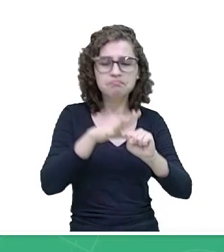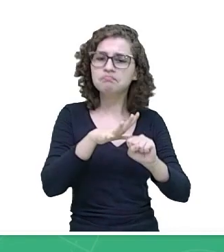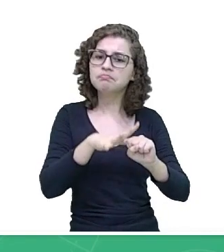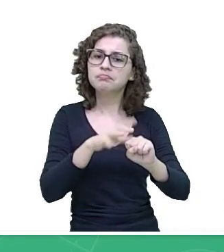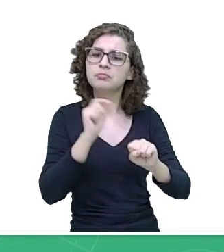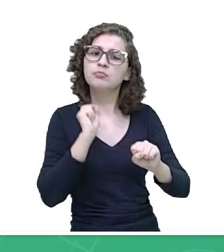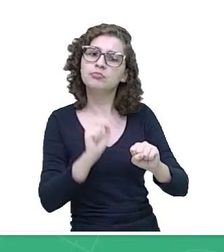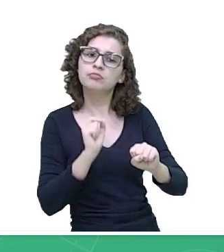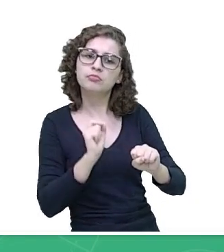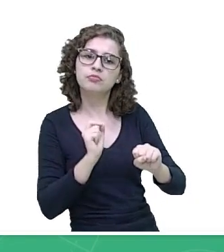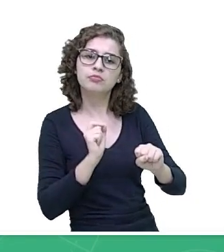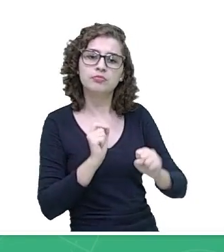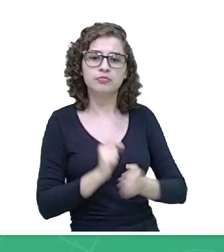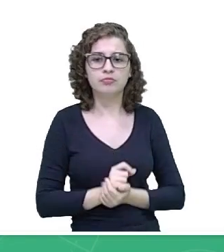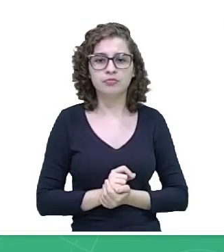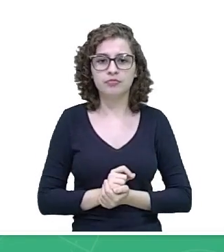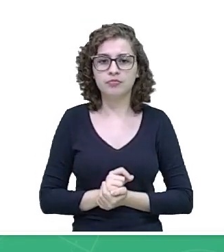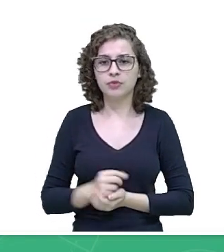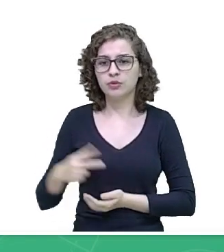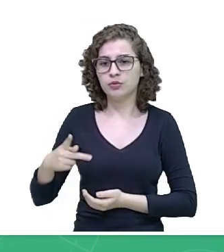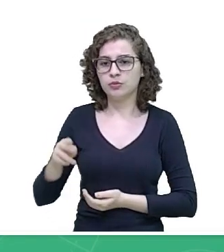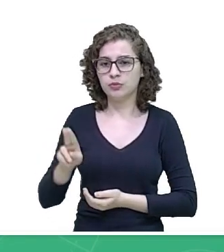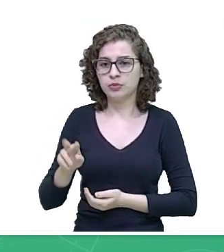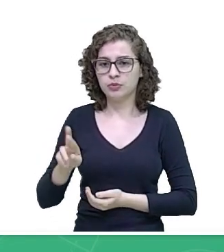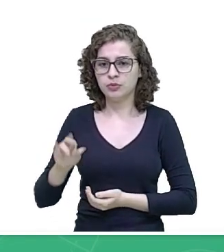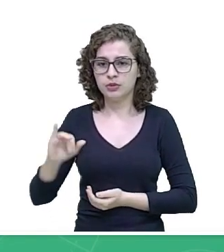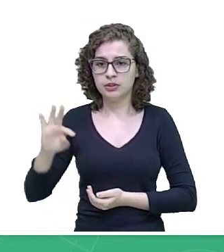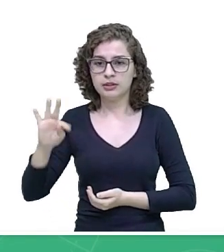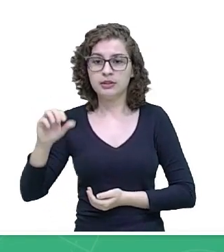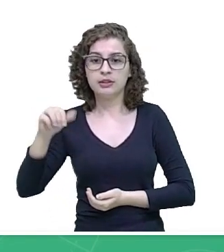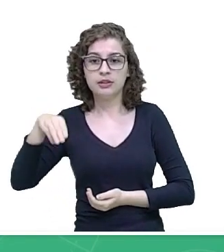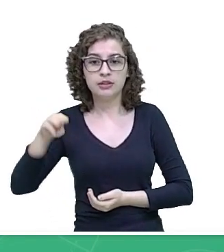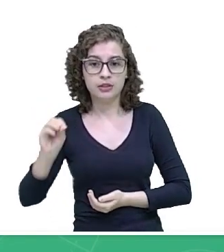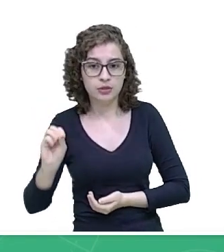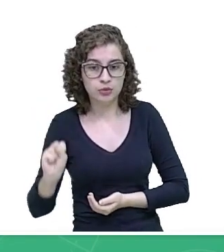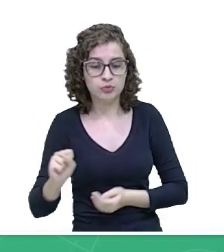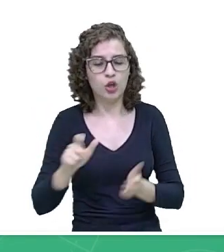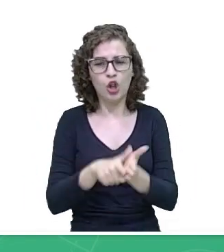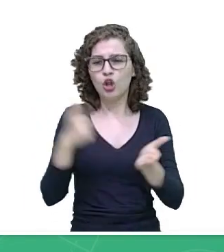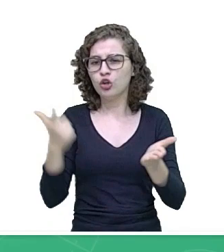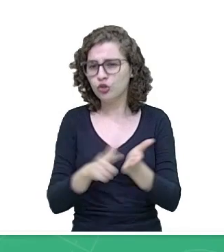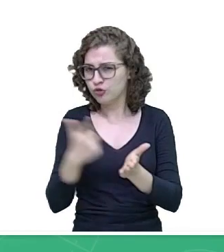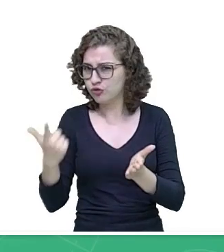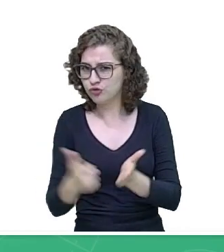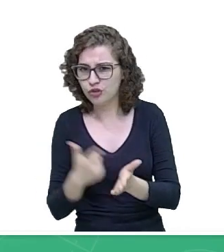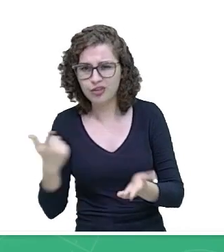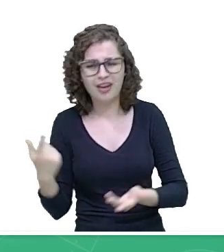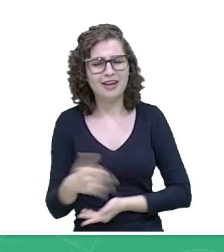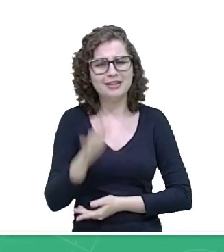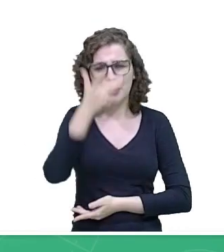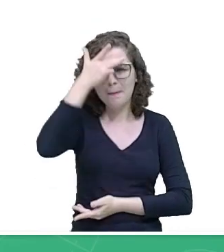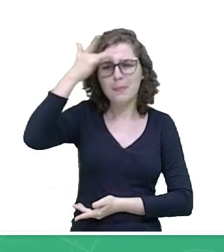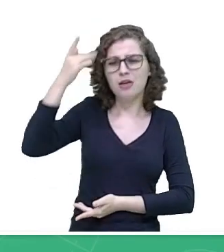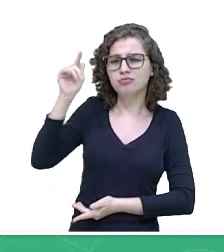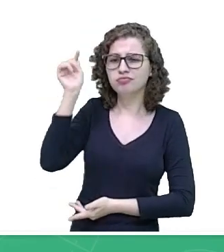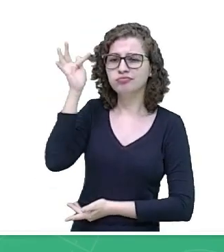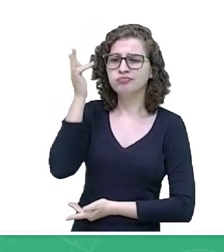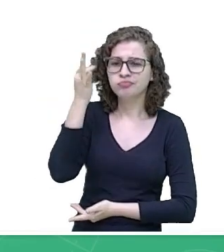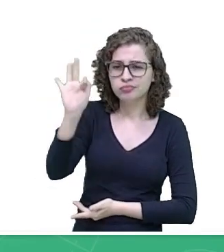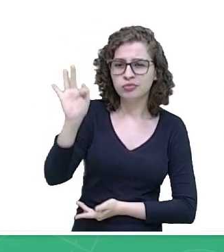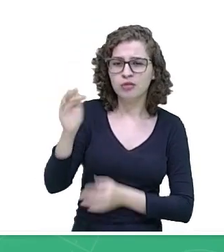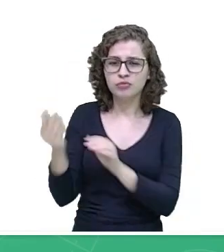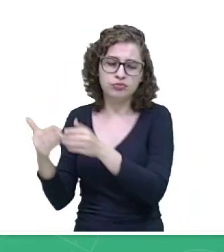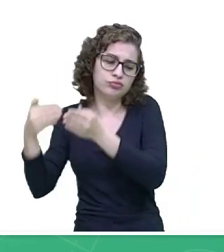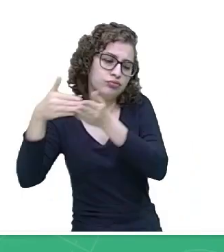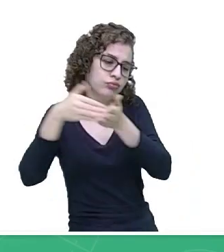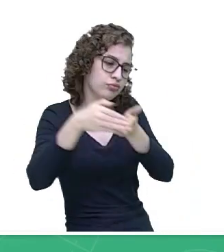lá principalmente através dos puritanos, através dos jornais também e através de muitos franceses que vão aí fazer esse trajeto